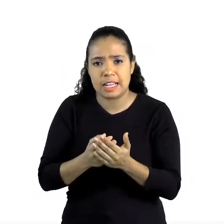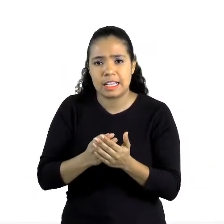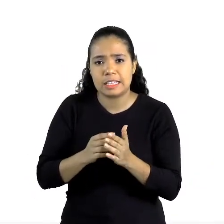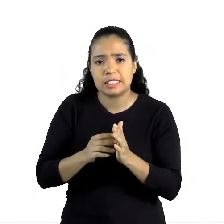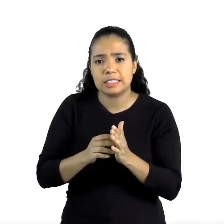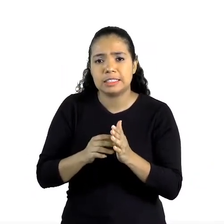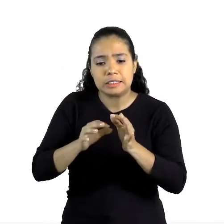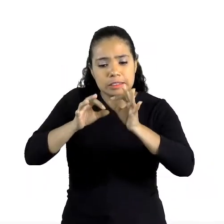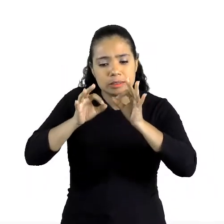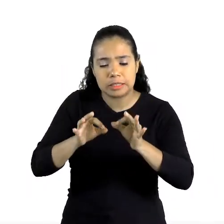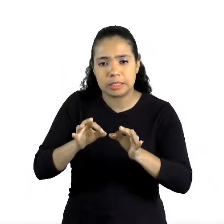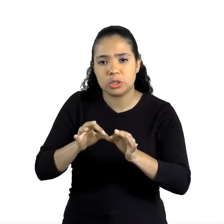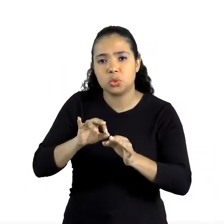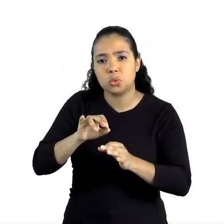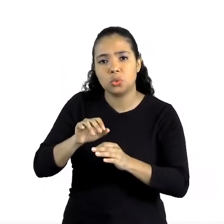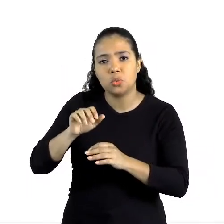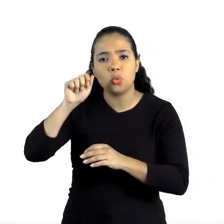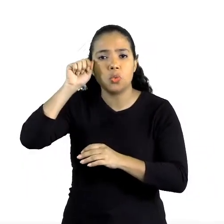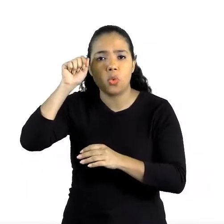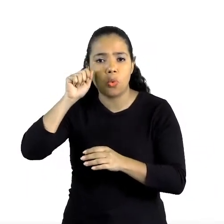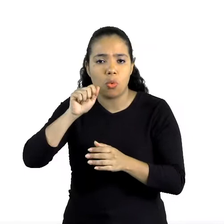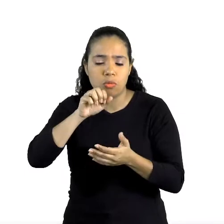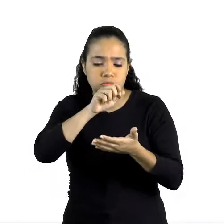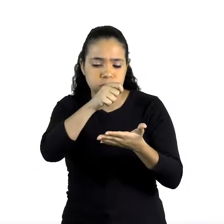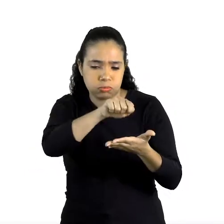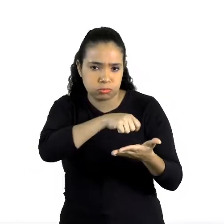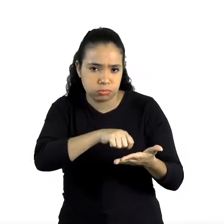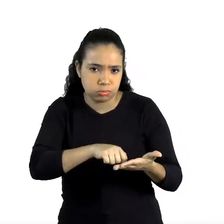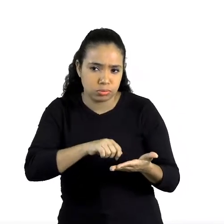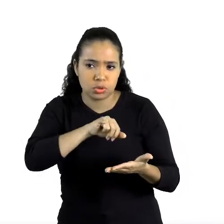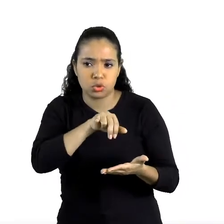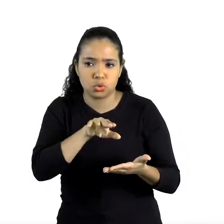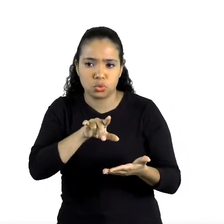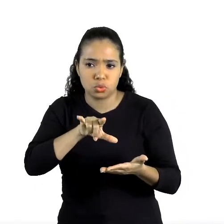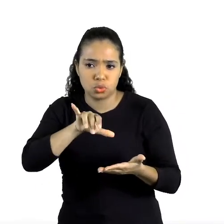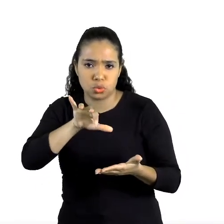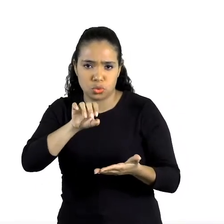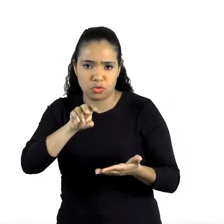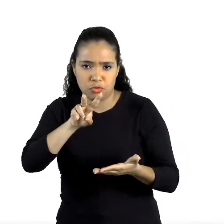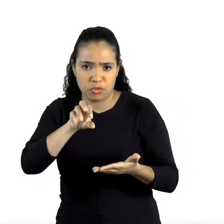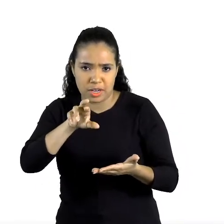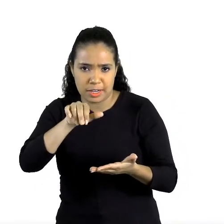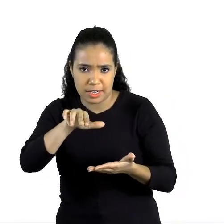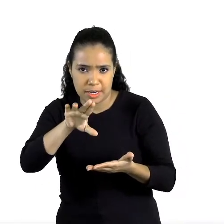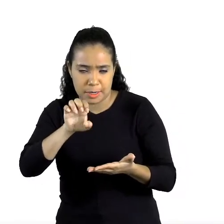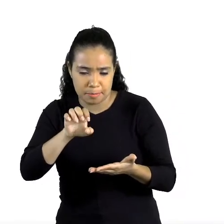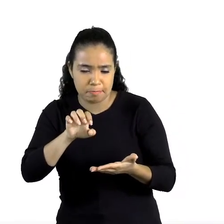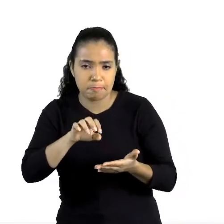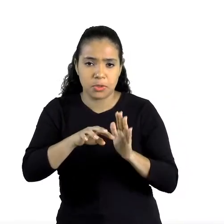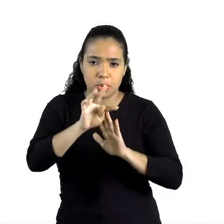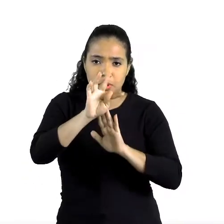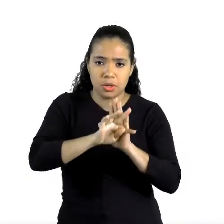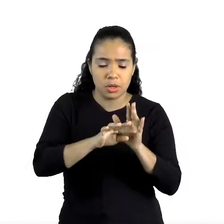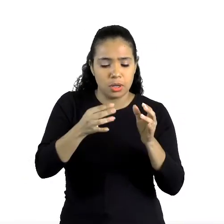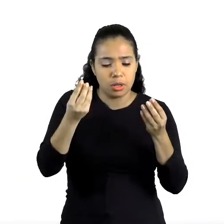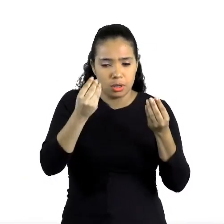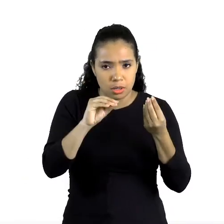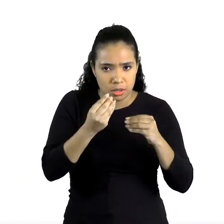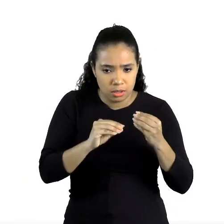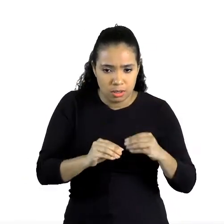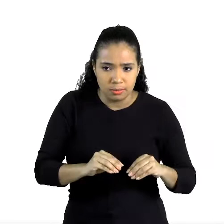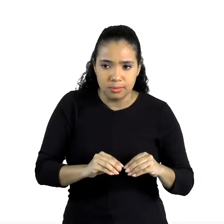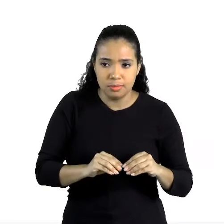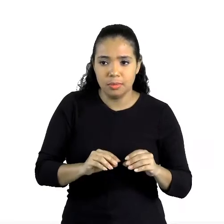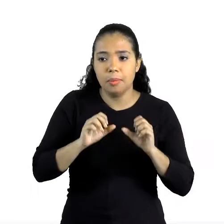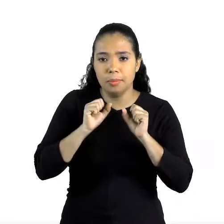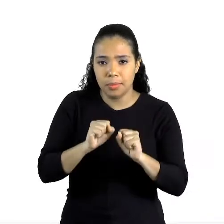escritor Júlio Verne e elabore um texto com essas informações. Se você preferir, faça um